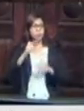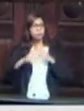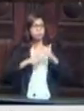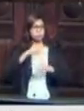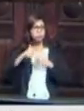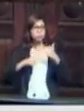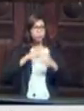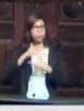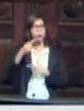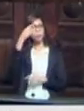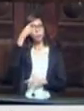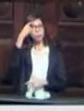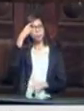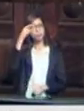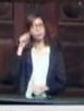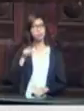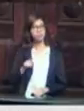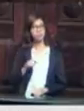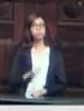cima dela.